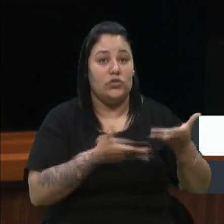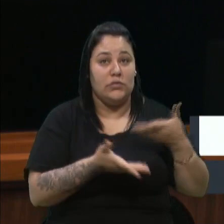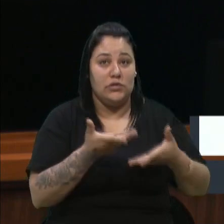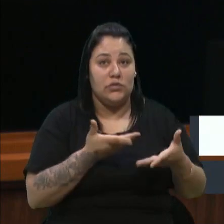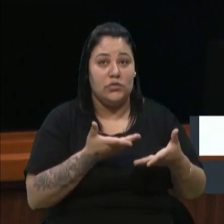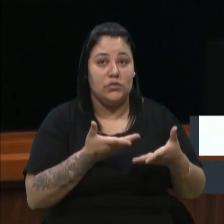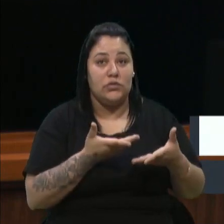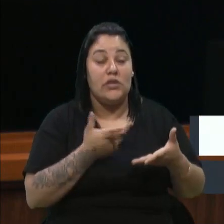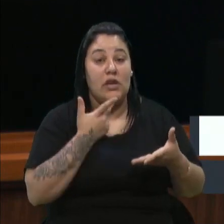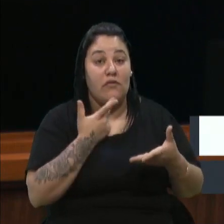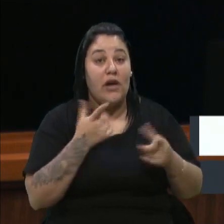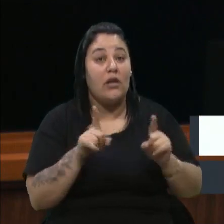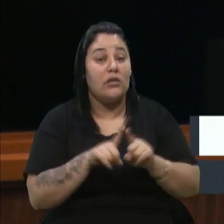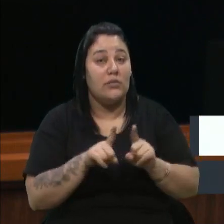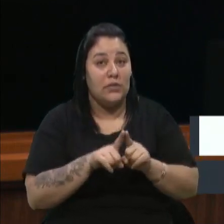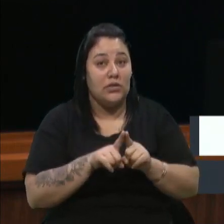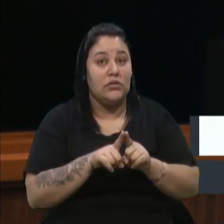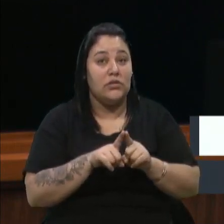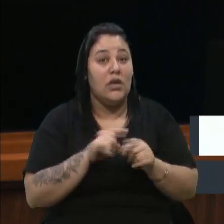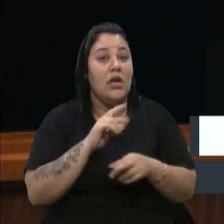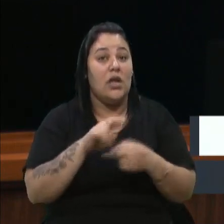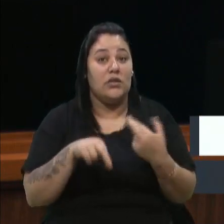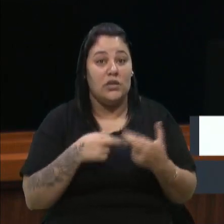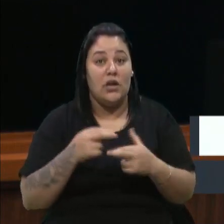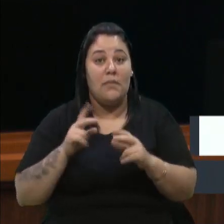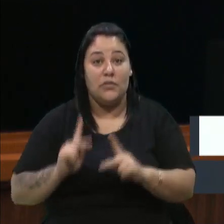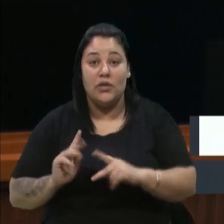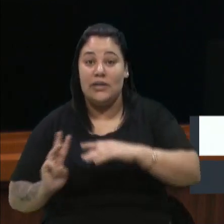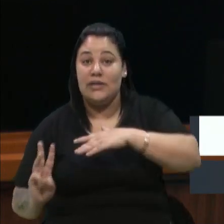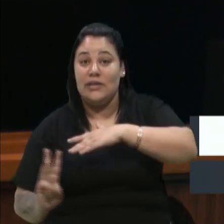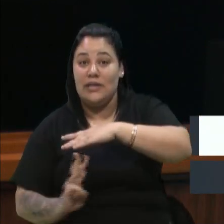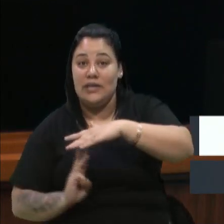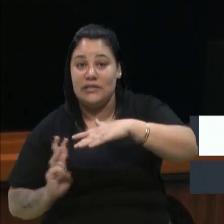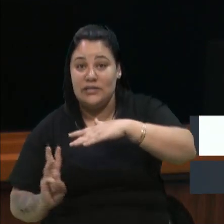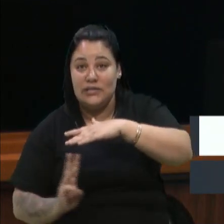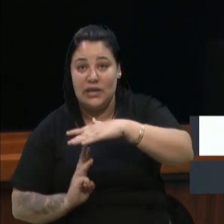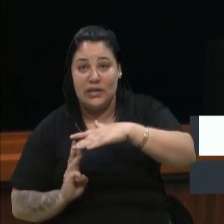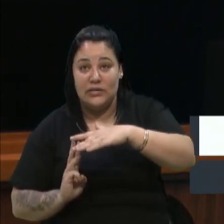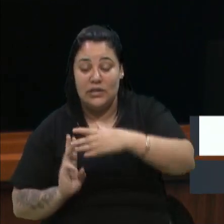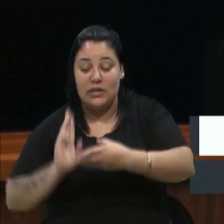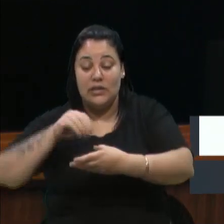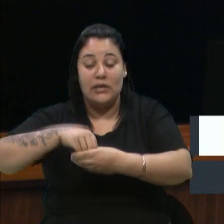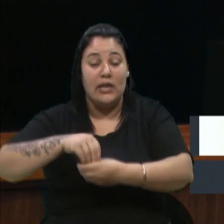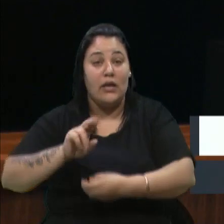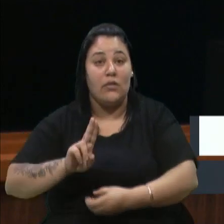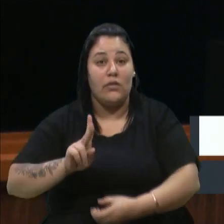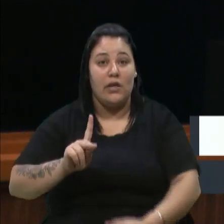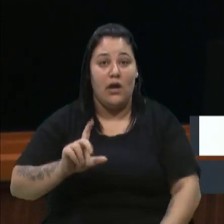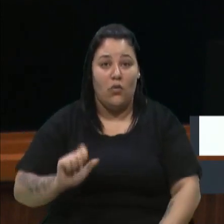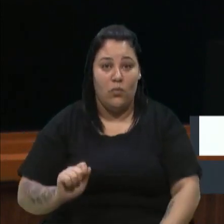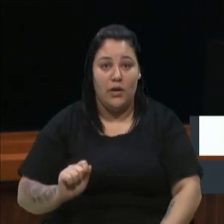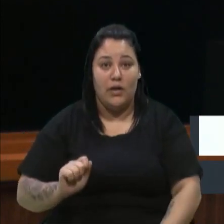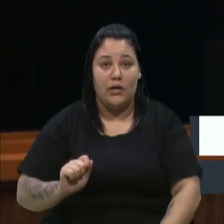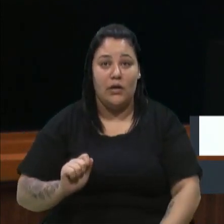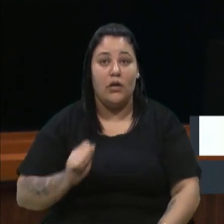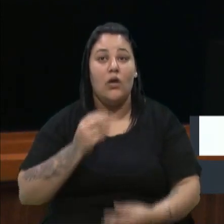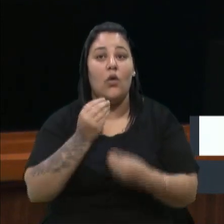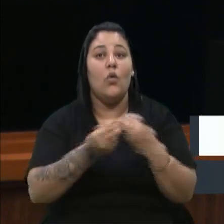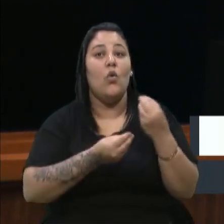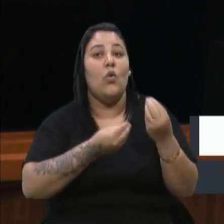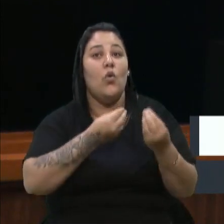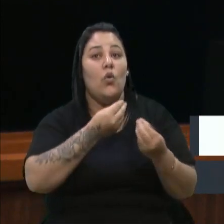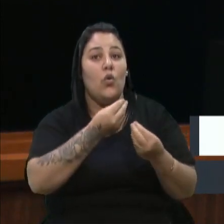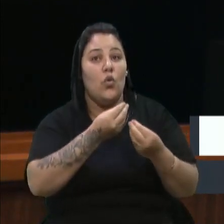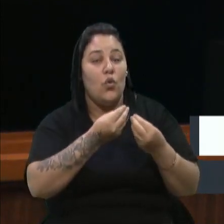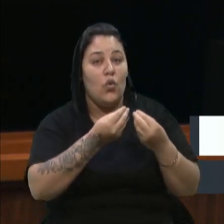aí eu falo, inclusive, daqueles que estão terceirizados nas UPAs, né? O quanto estoura